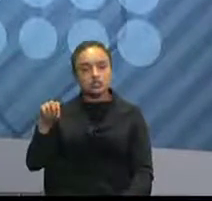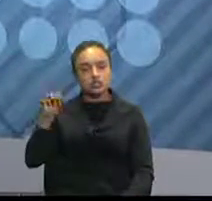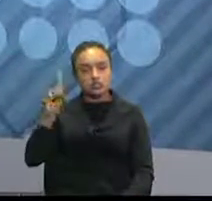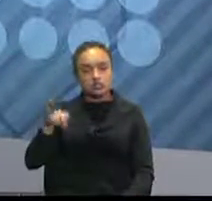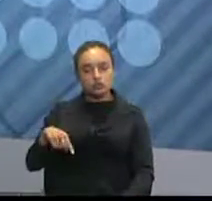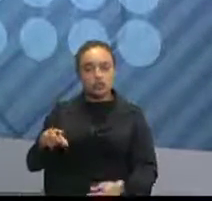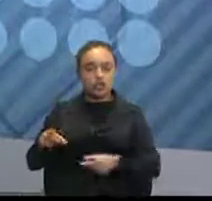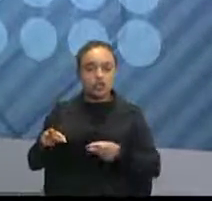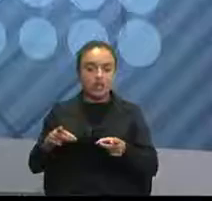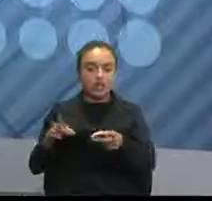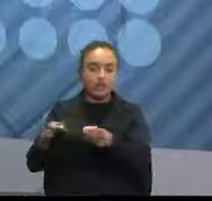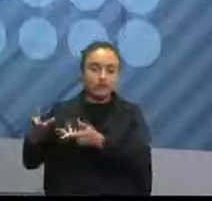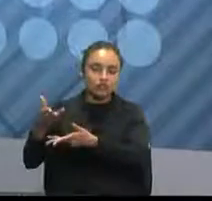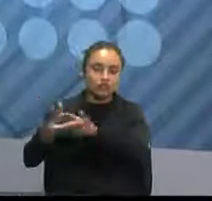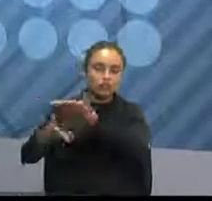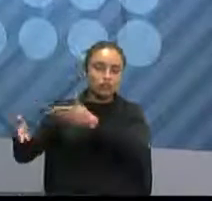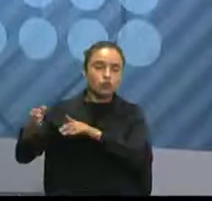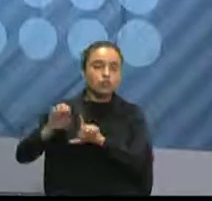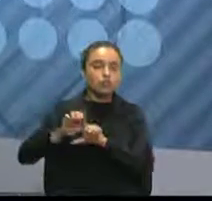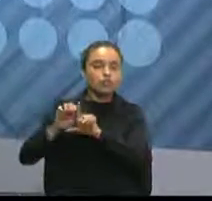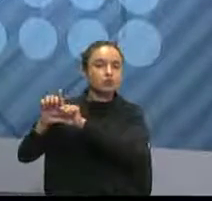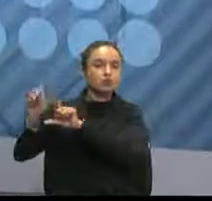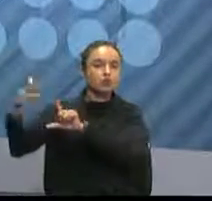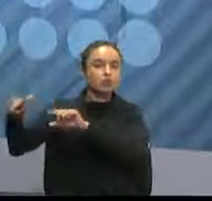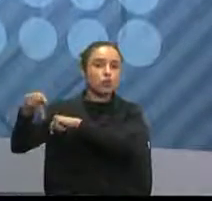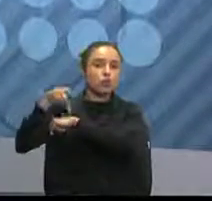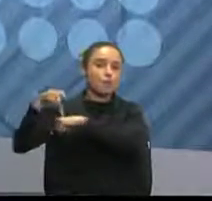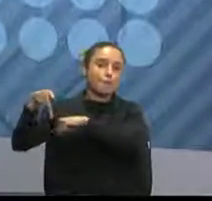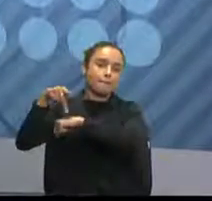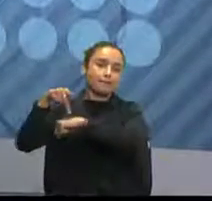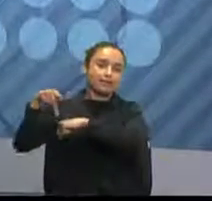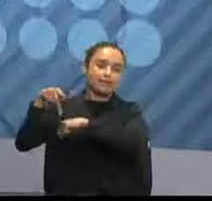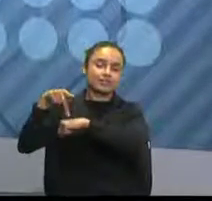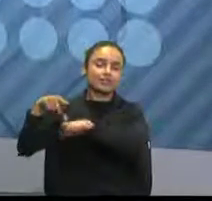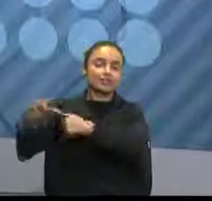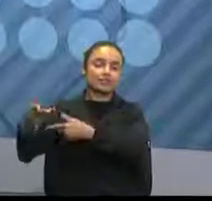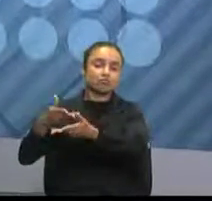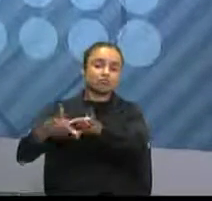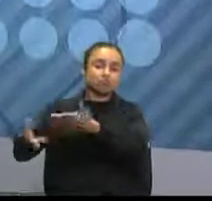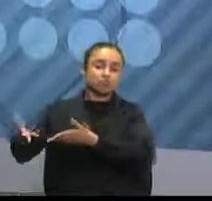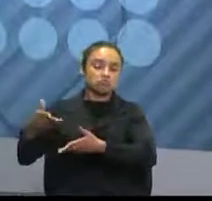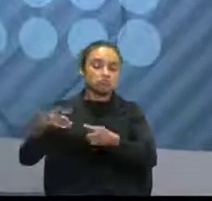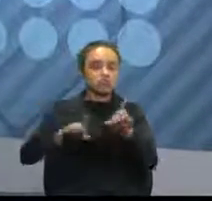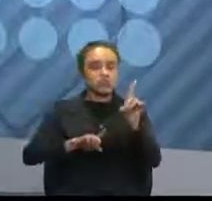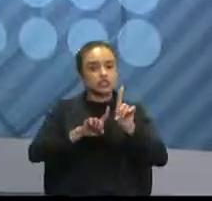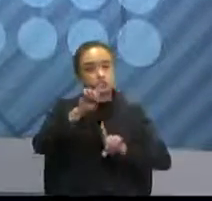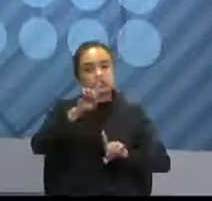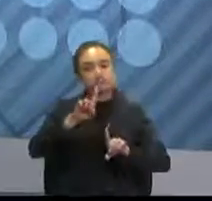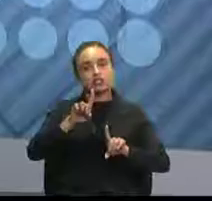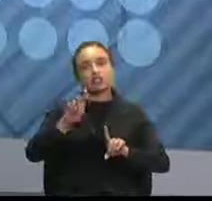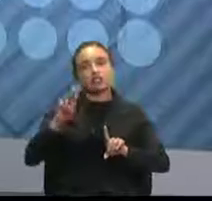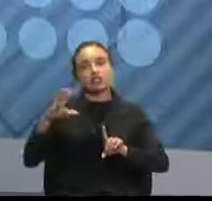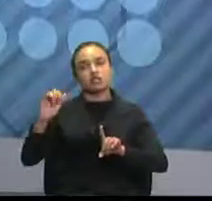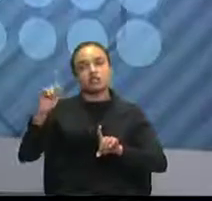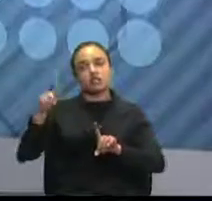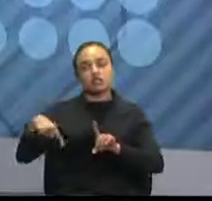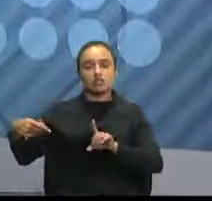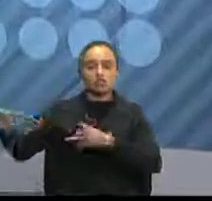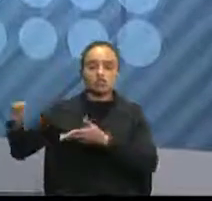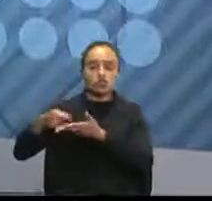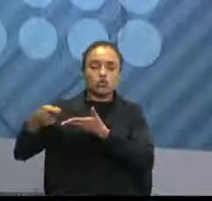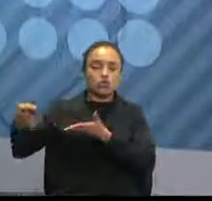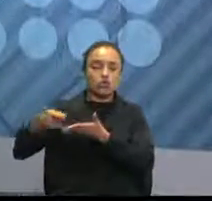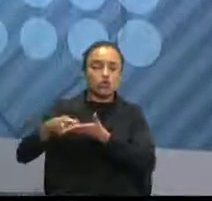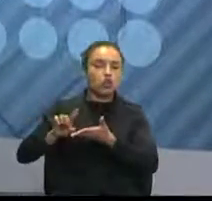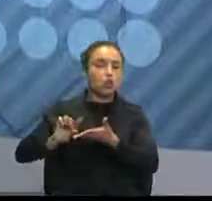ea sua receita advém de exportações então se ela tem uma desvalorização cambial logo sua receita vai ser maior porque ela recebe em